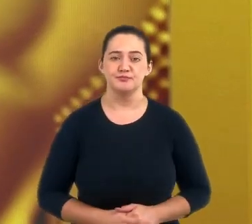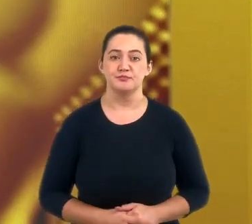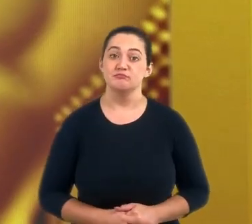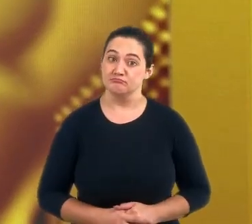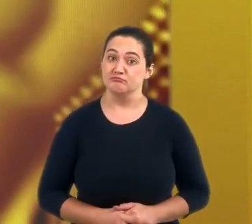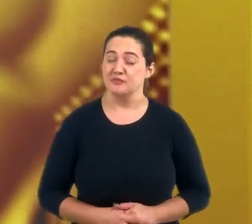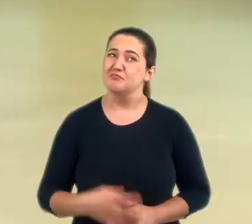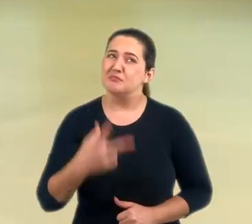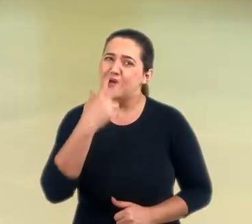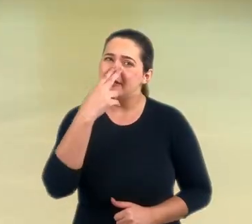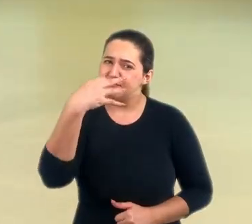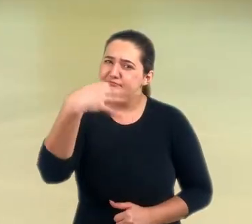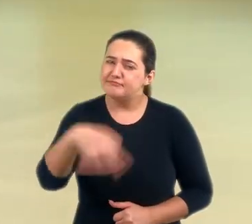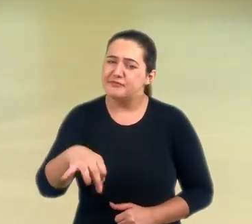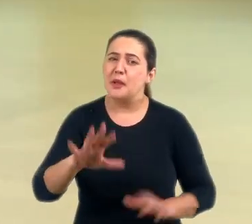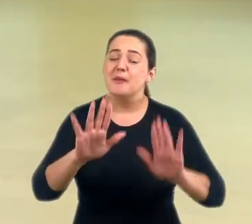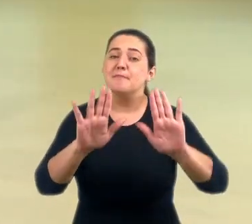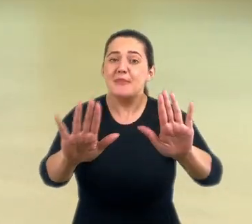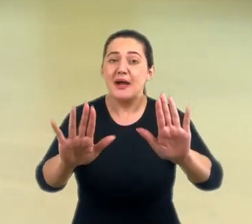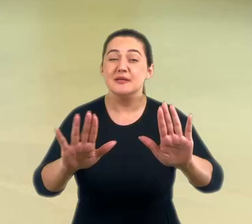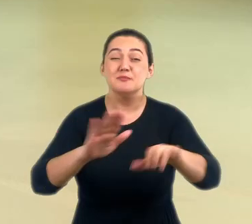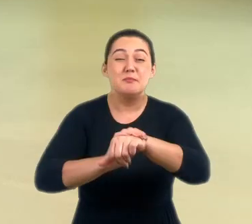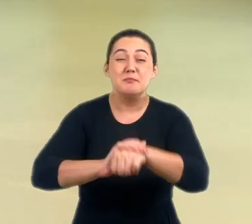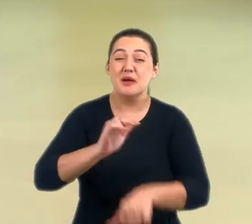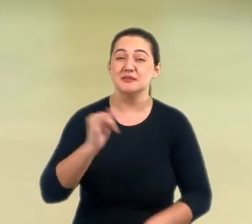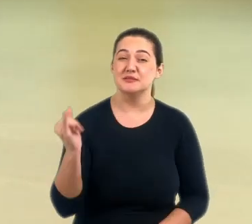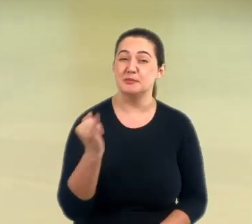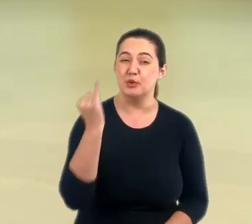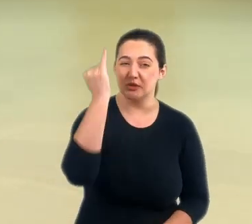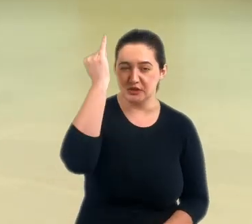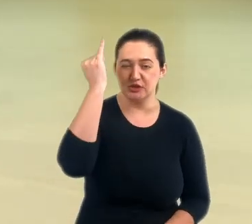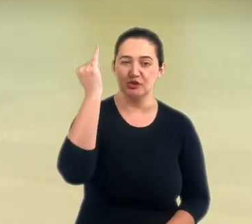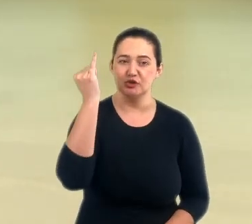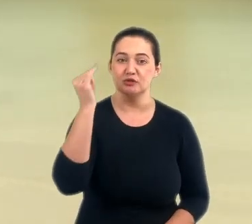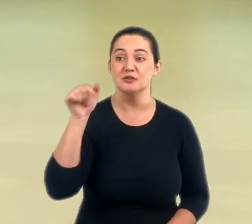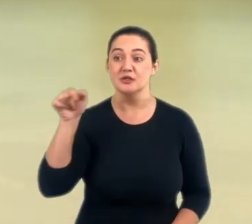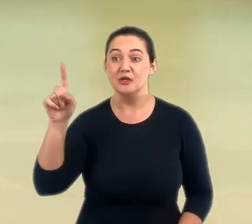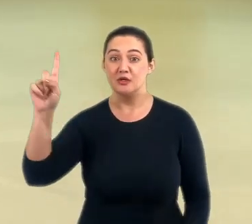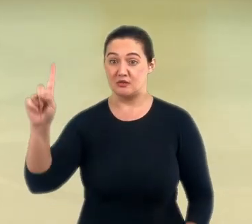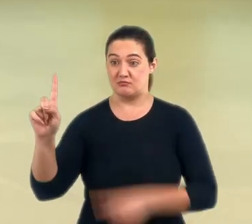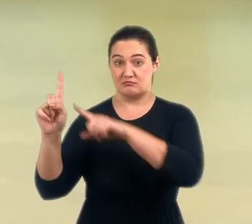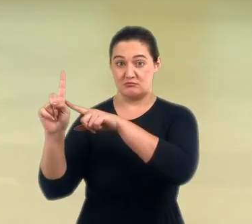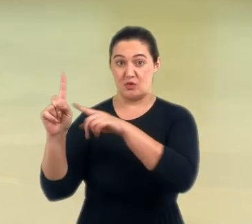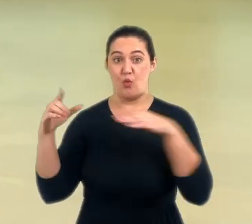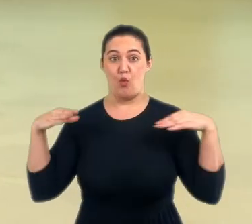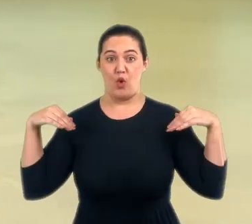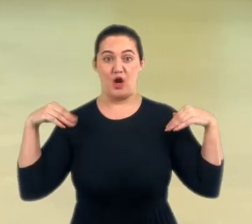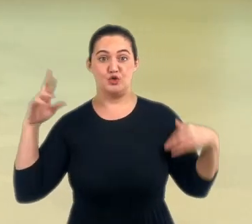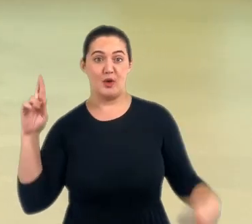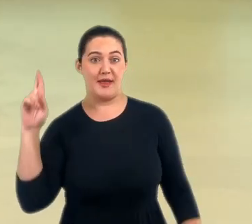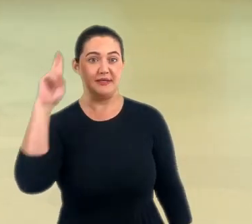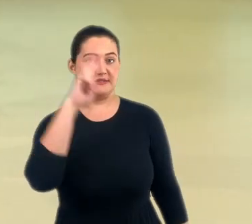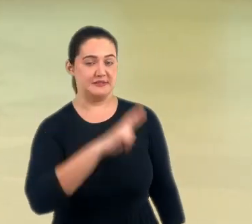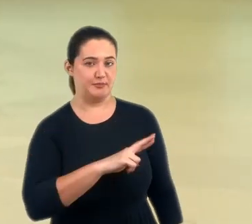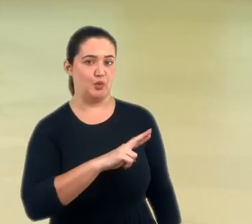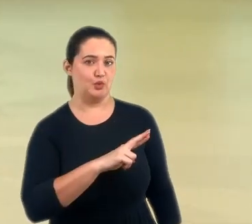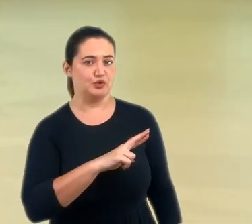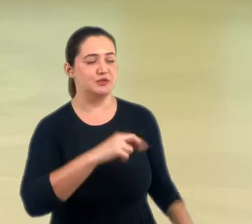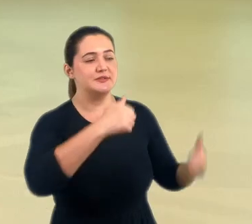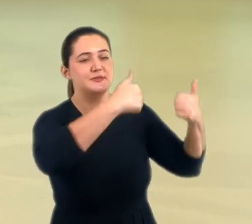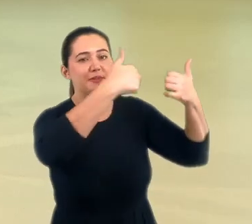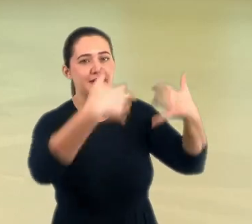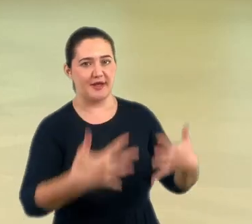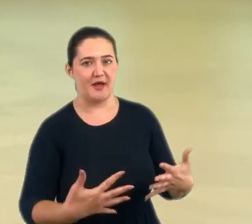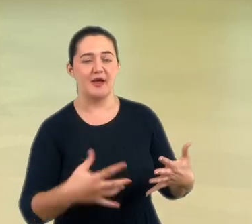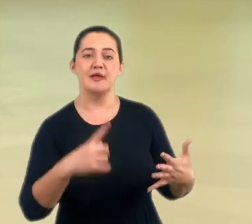sentido. Agora, um ponto importantíssimo na resposta que o anjo dá para esclarecer a Daniel o sentido